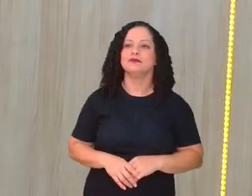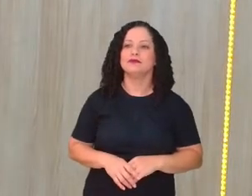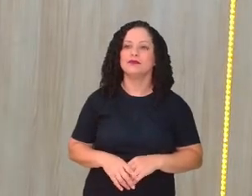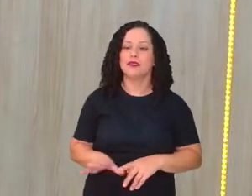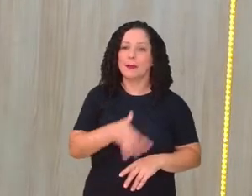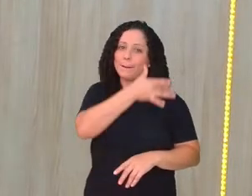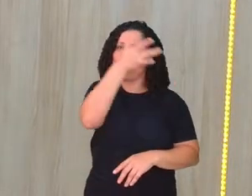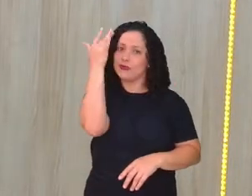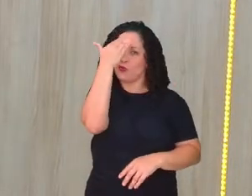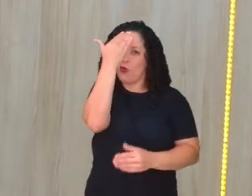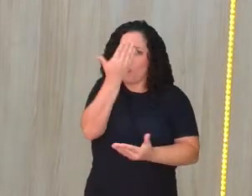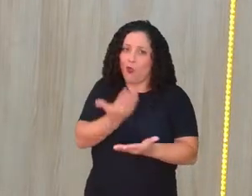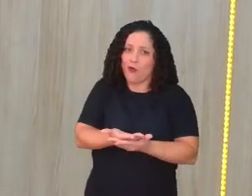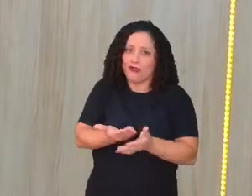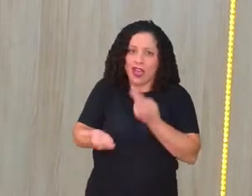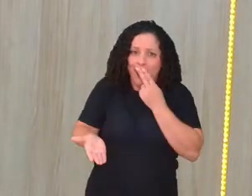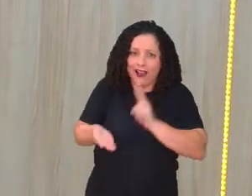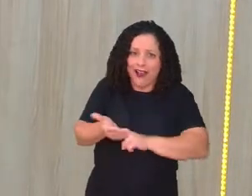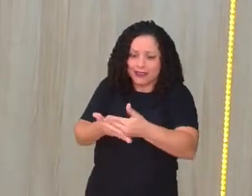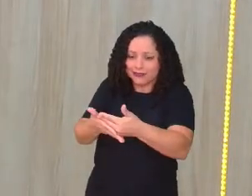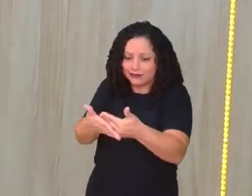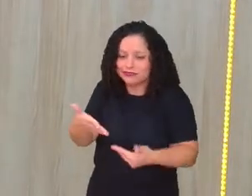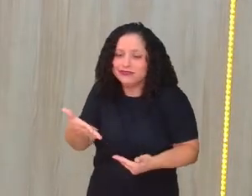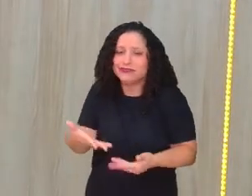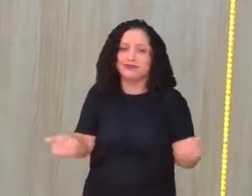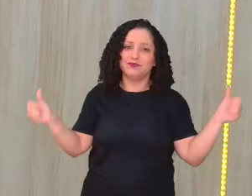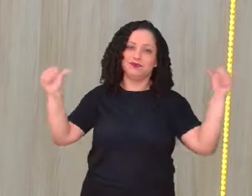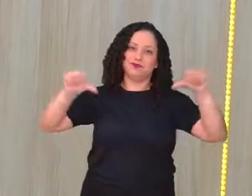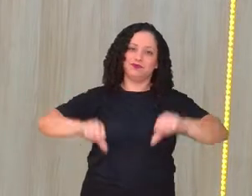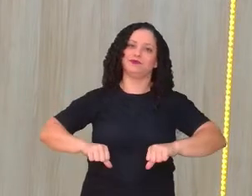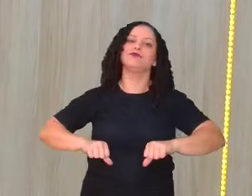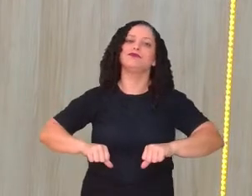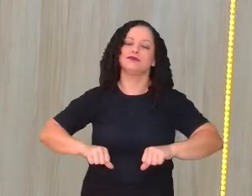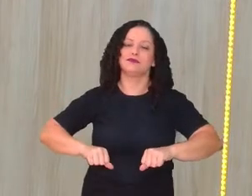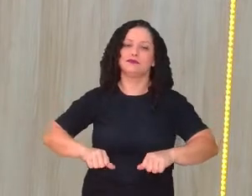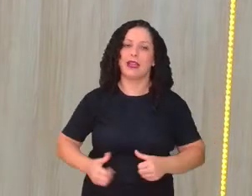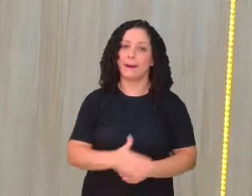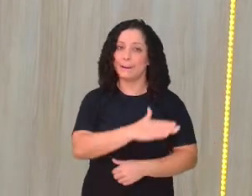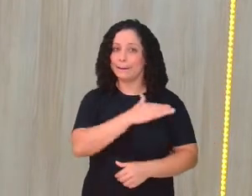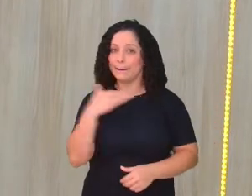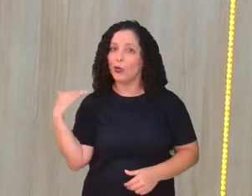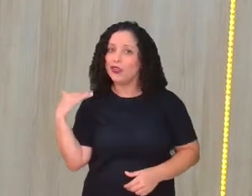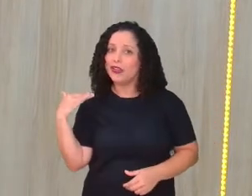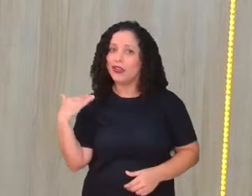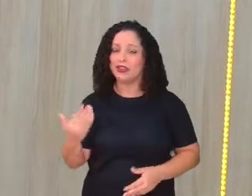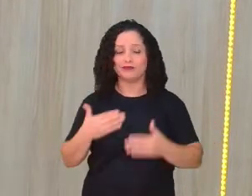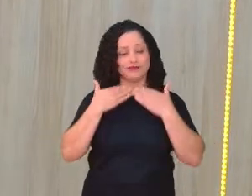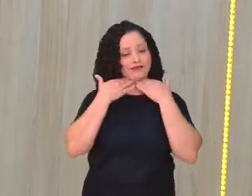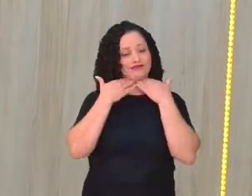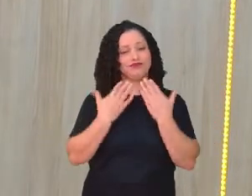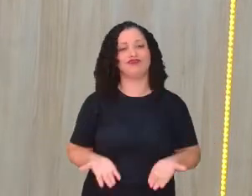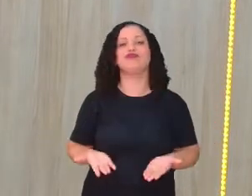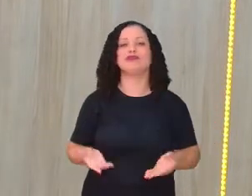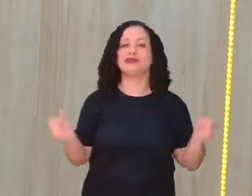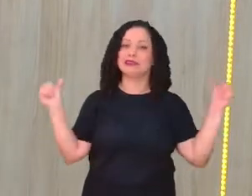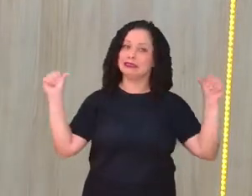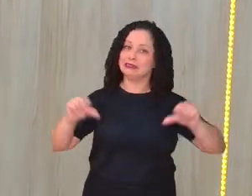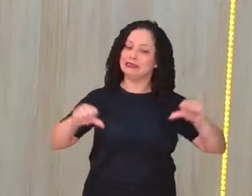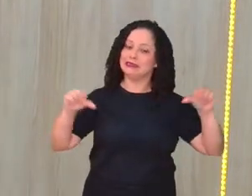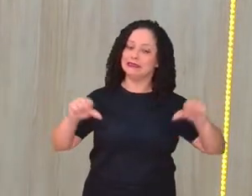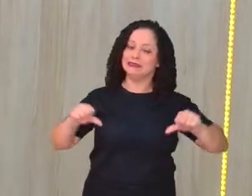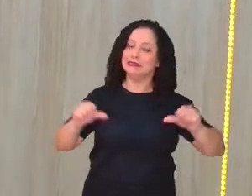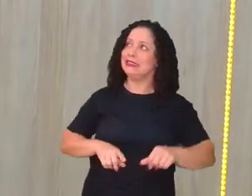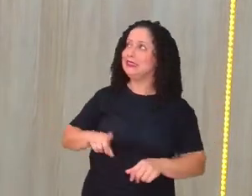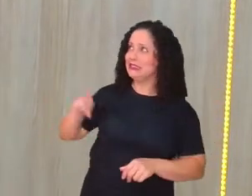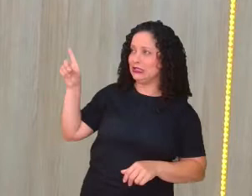numa carta de indulgência dessa, em outra palavra, ele está quebrado, né? Ele, se morrer, tá meio frito aí, porque isso